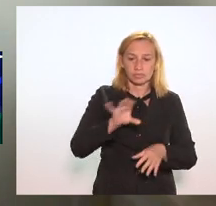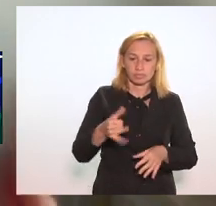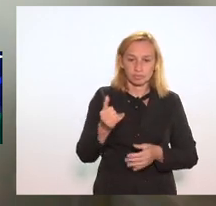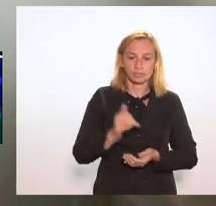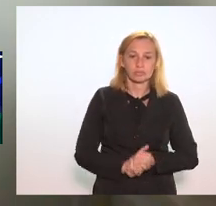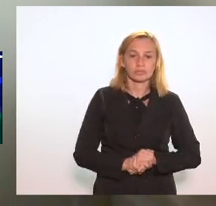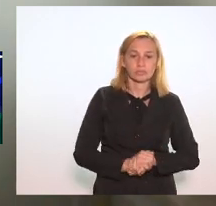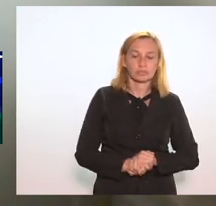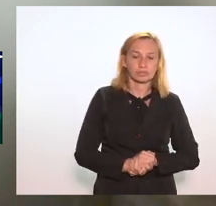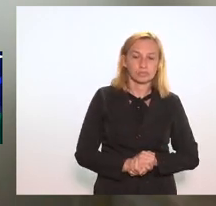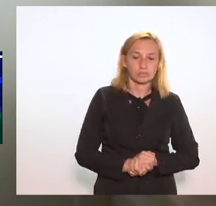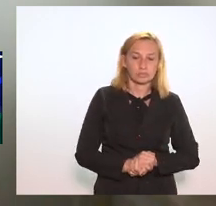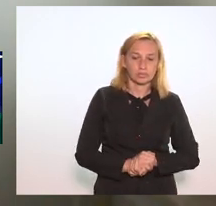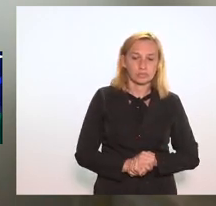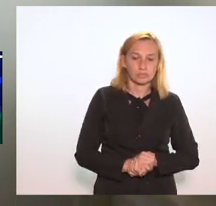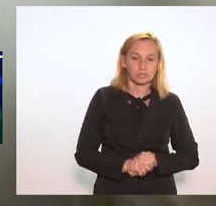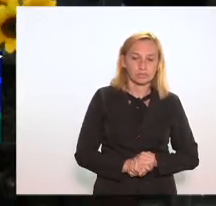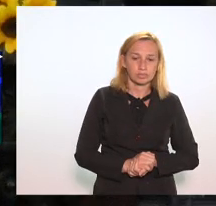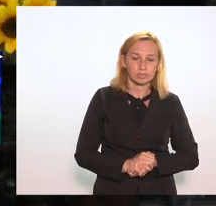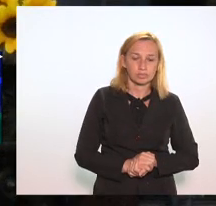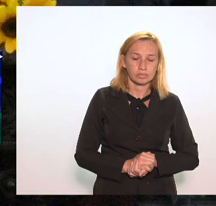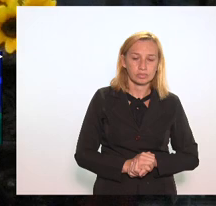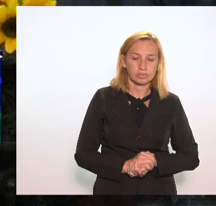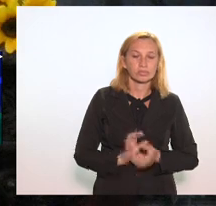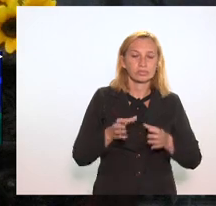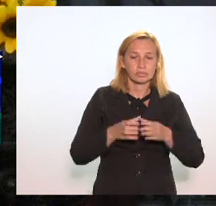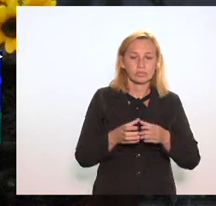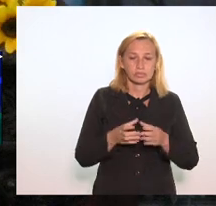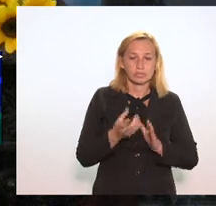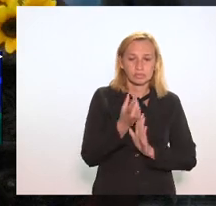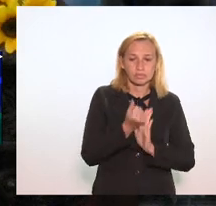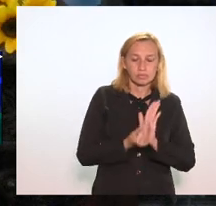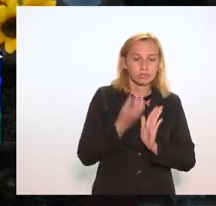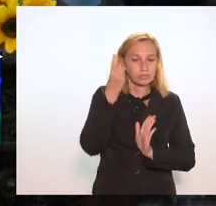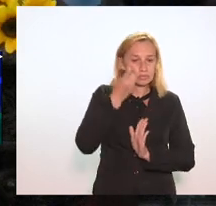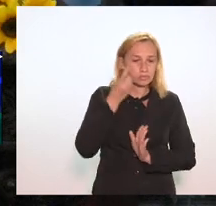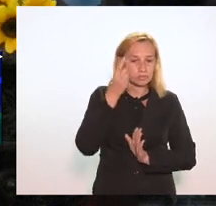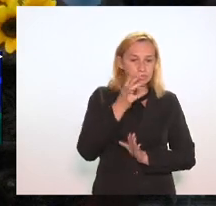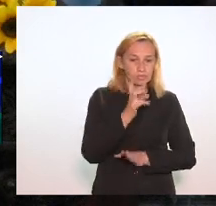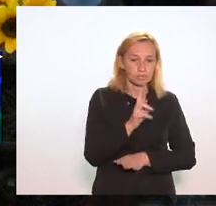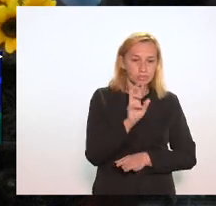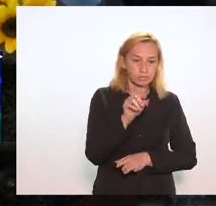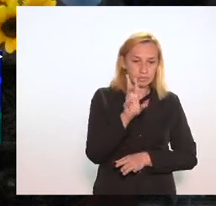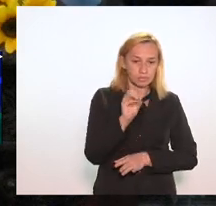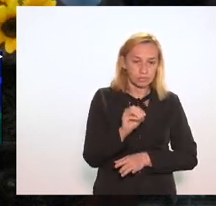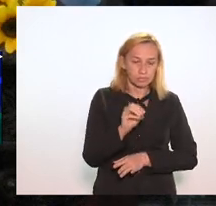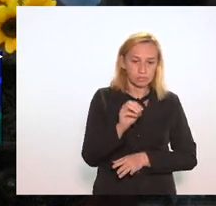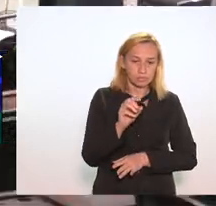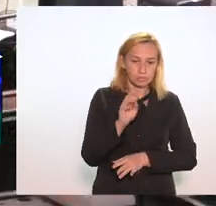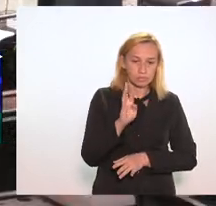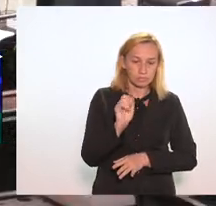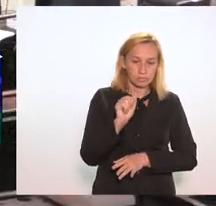justiça e pela comissão de orçamento Deputado Rodrigo barcella